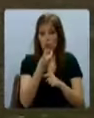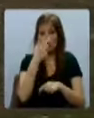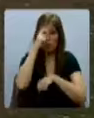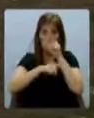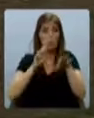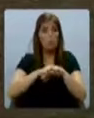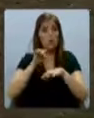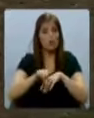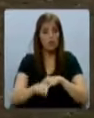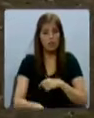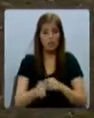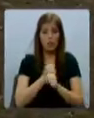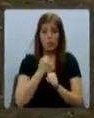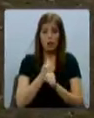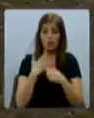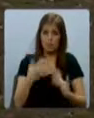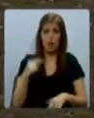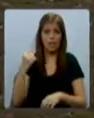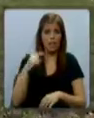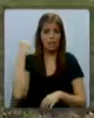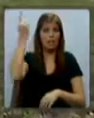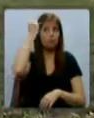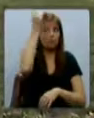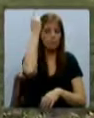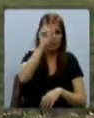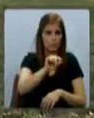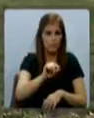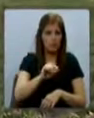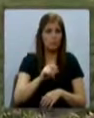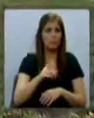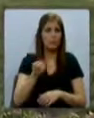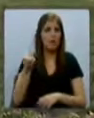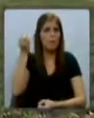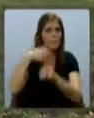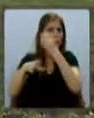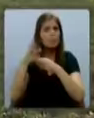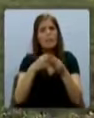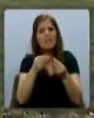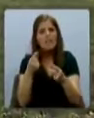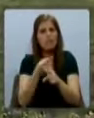trabalhos contam agora também com um meio aéreo que transporta o material das buscas.